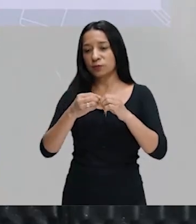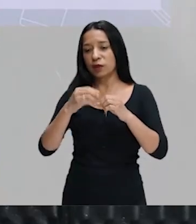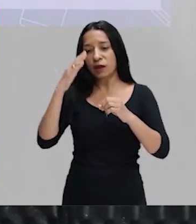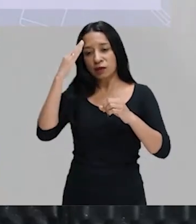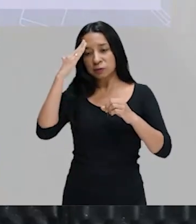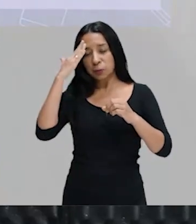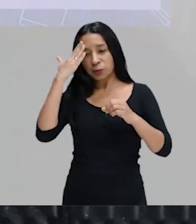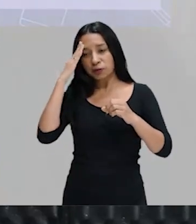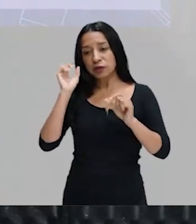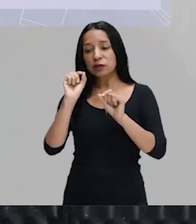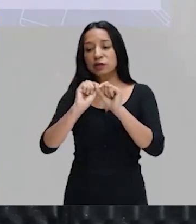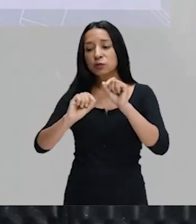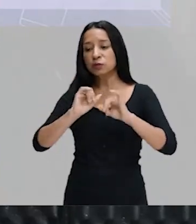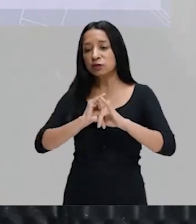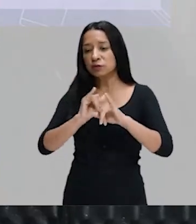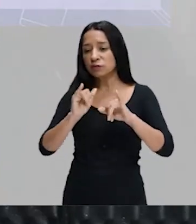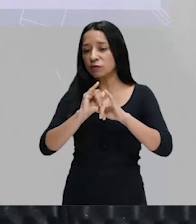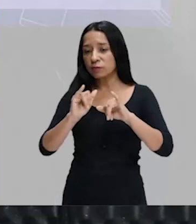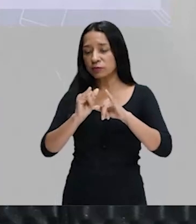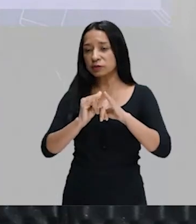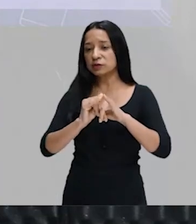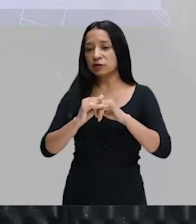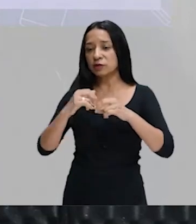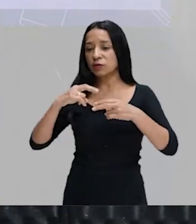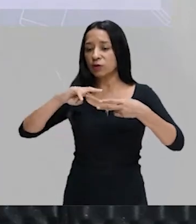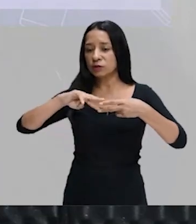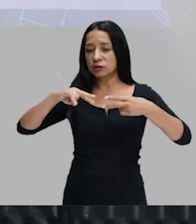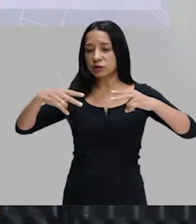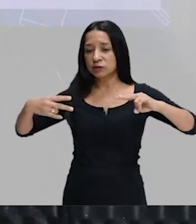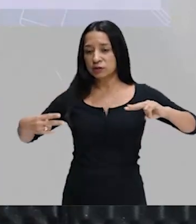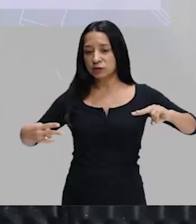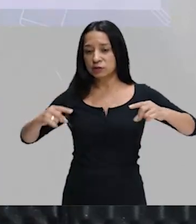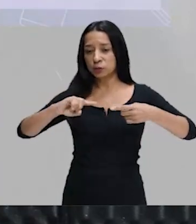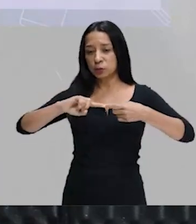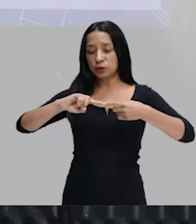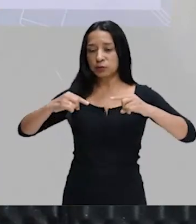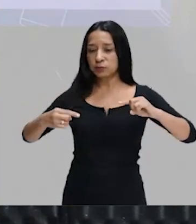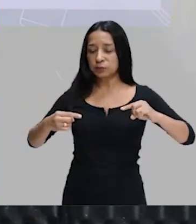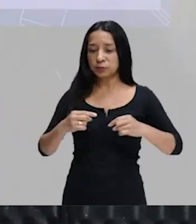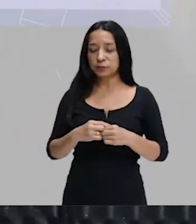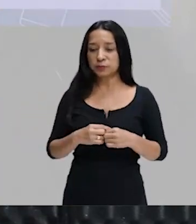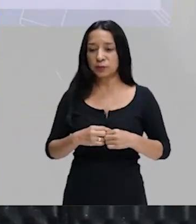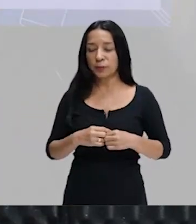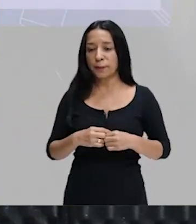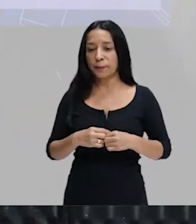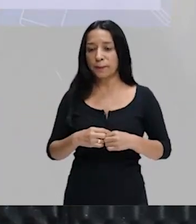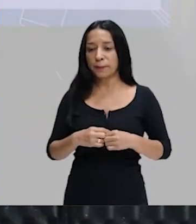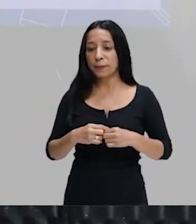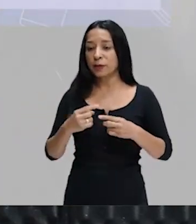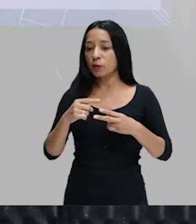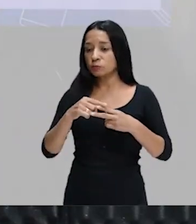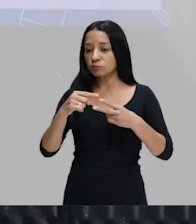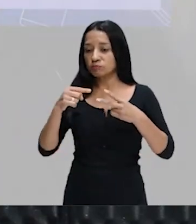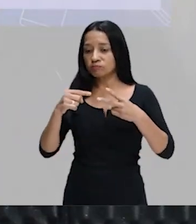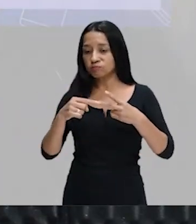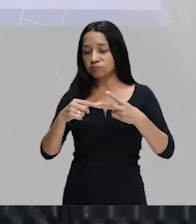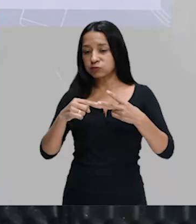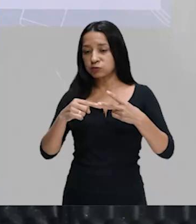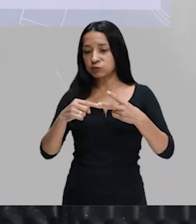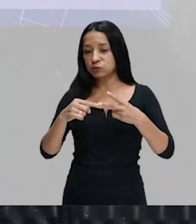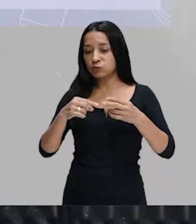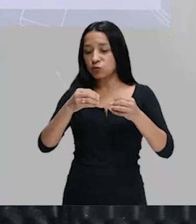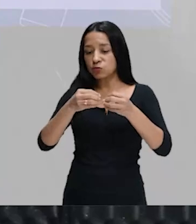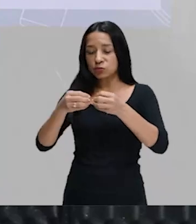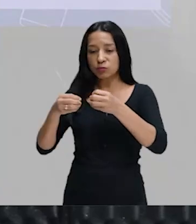entenda, por exemplo, a informação genética do DNA, certo? Então, nessas duas moléculas aqui, que a gente chama